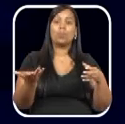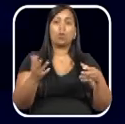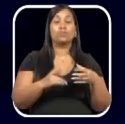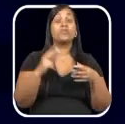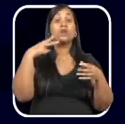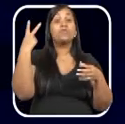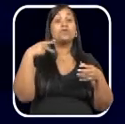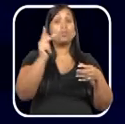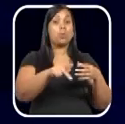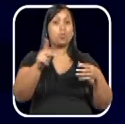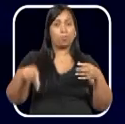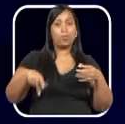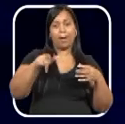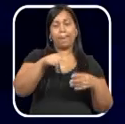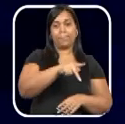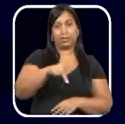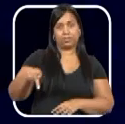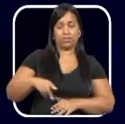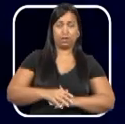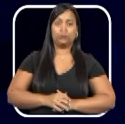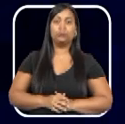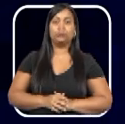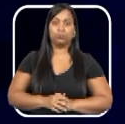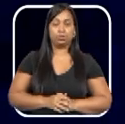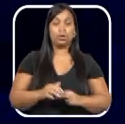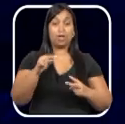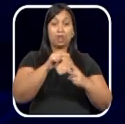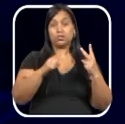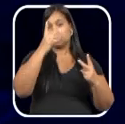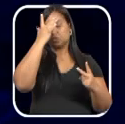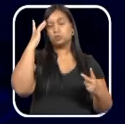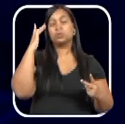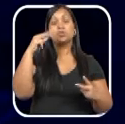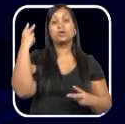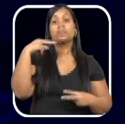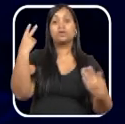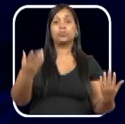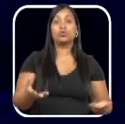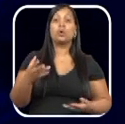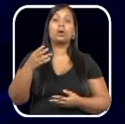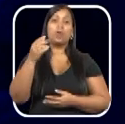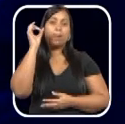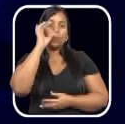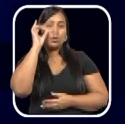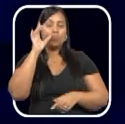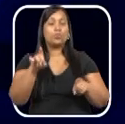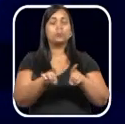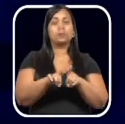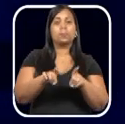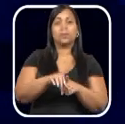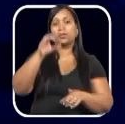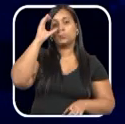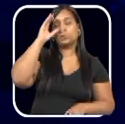formação. O vereador Renato Pupo é o presidente. Os membros são os vereadores Bruno